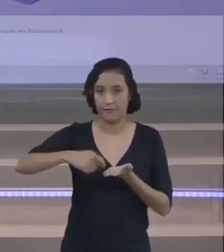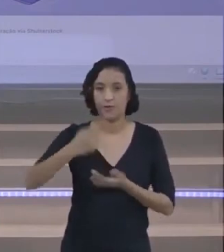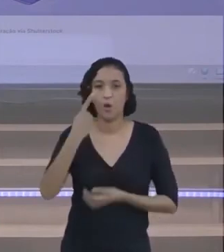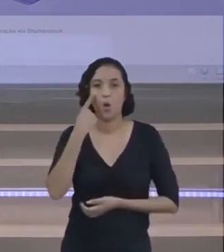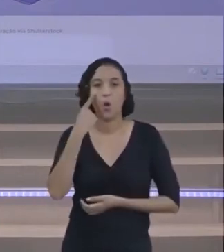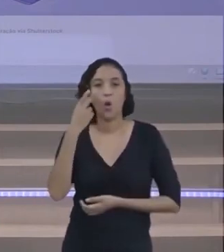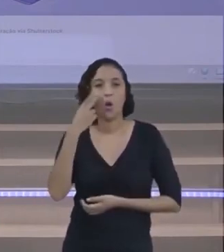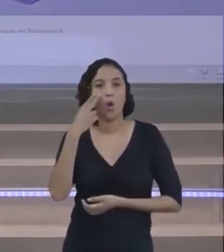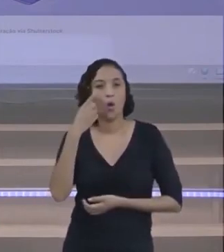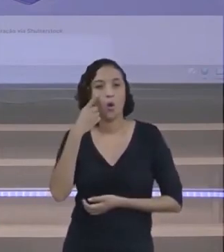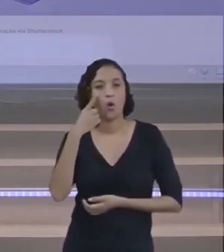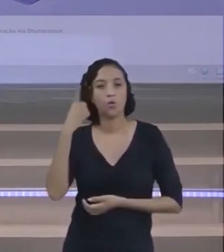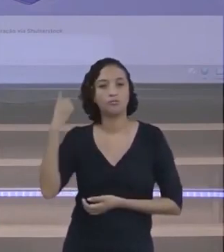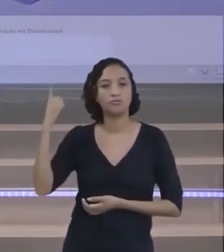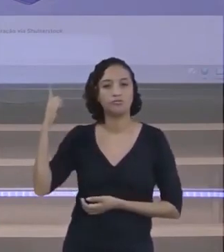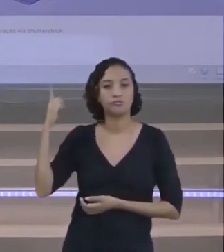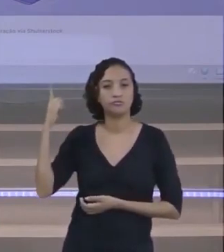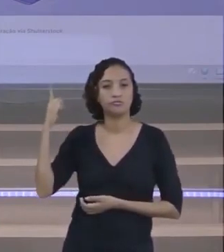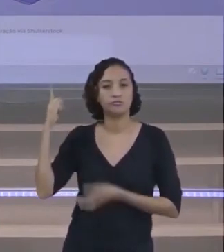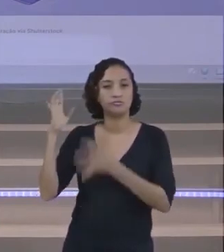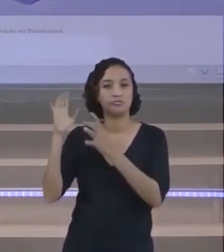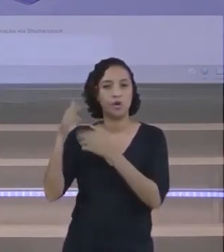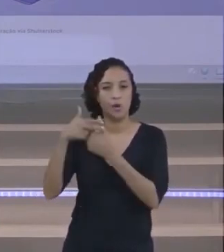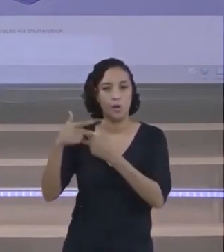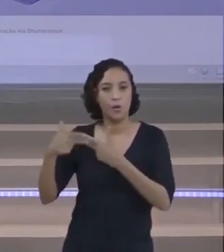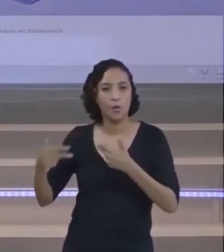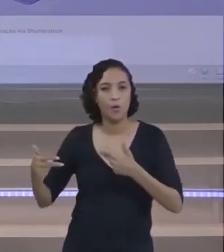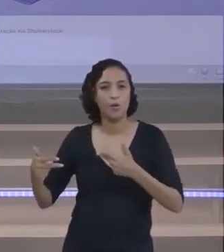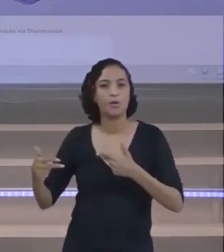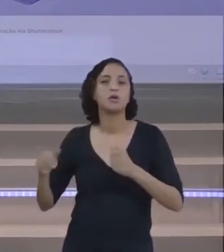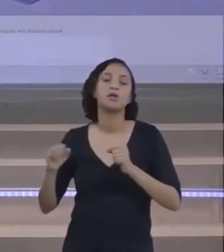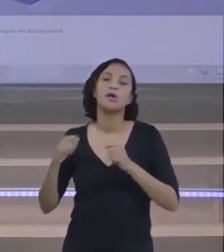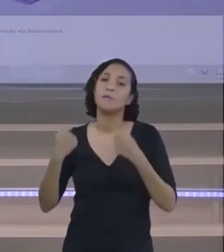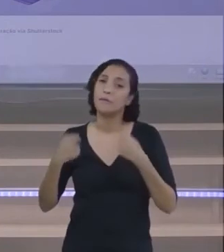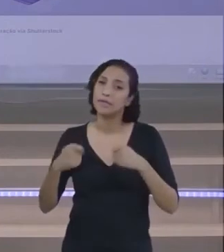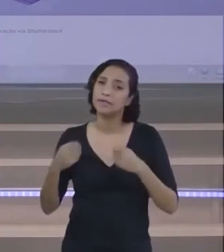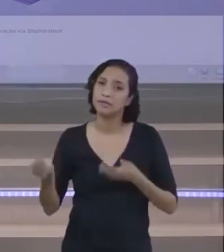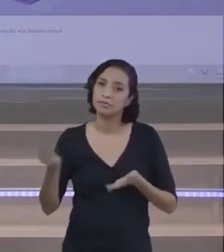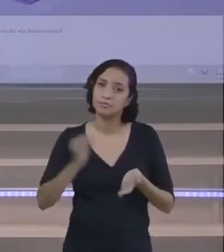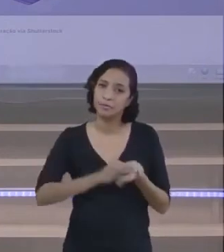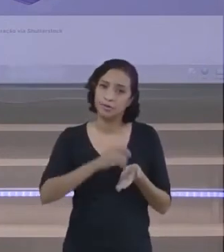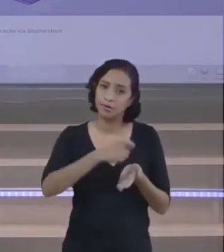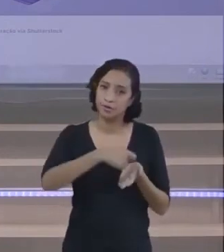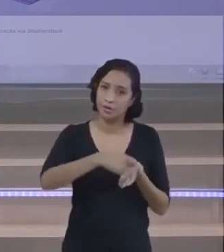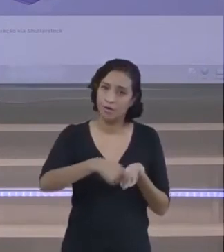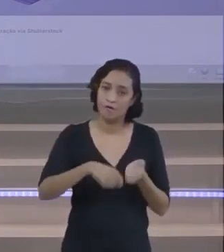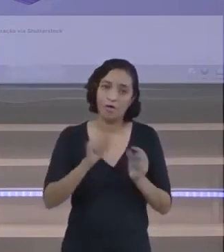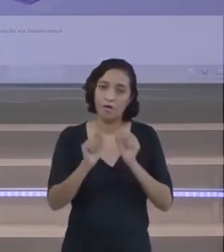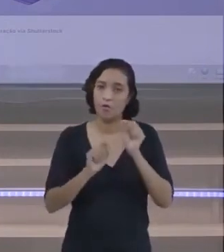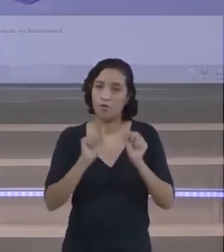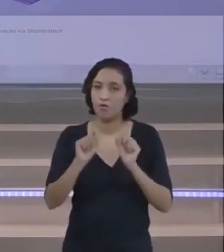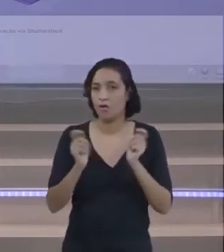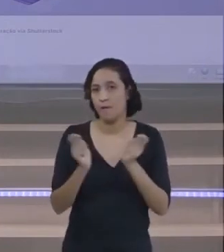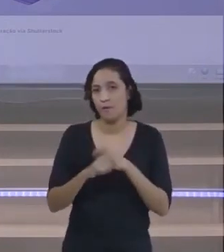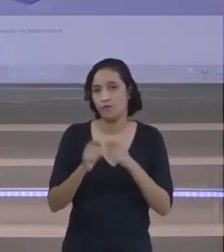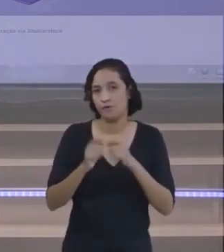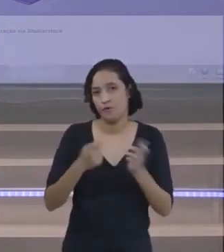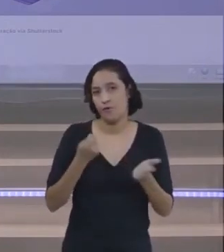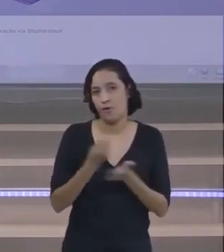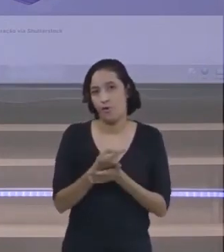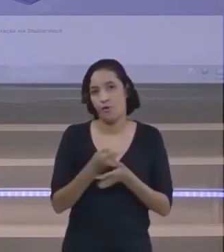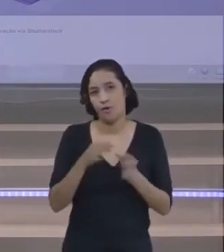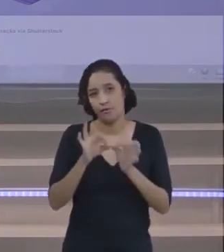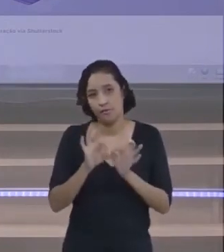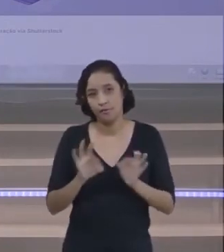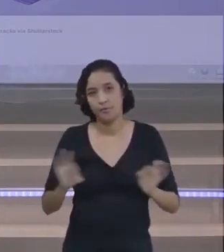vai escrever o que nós podemos comprar por metro. Aqueles itens que podem ser